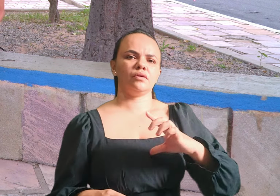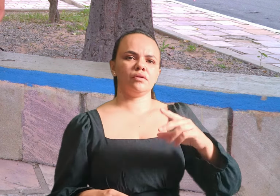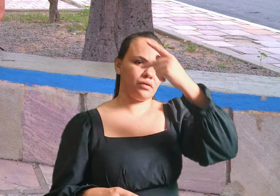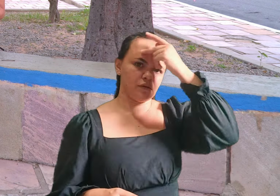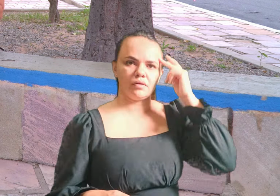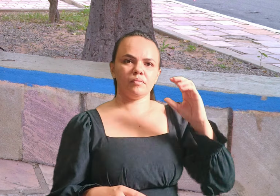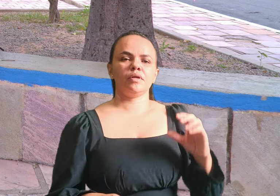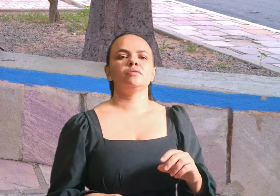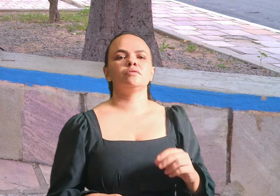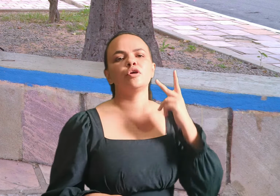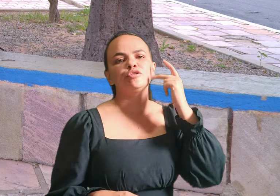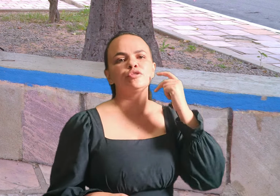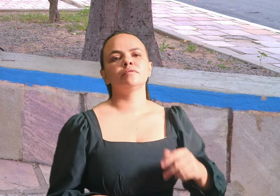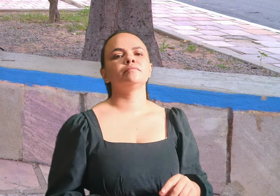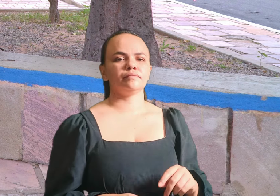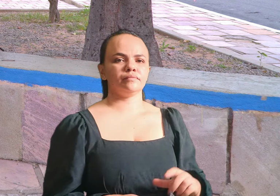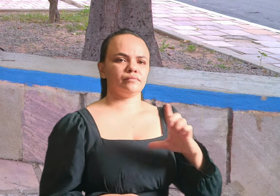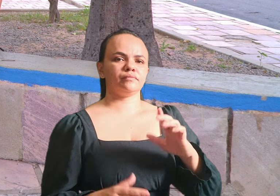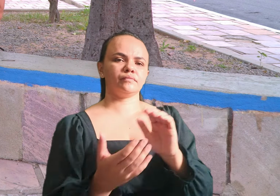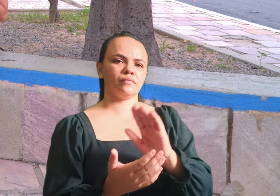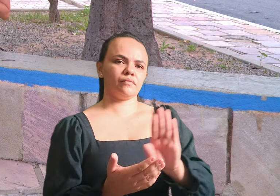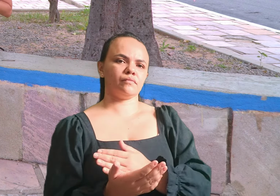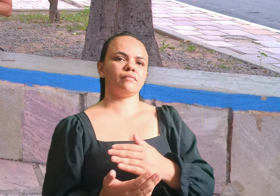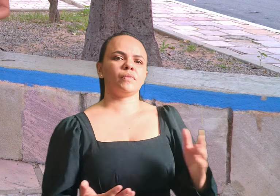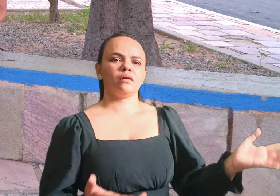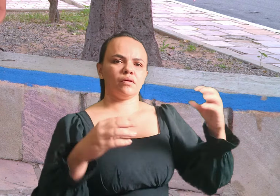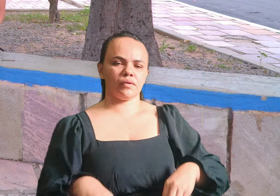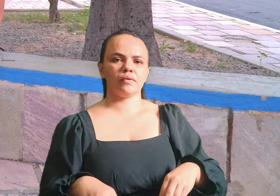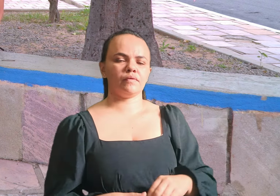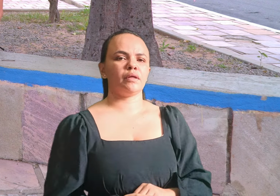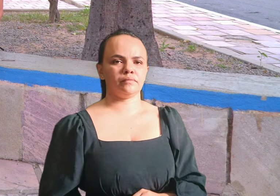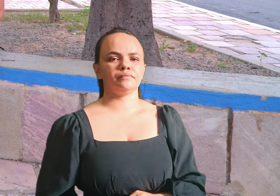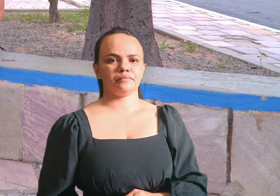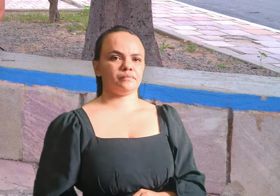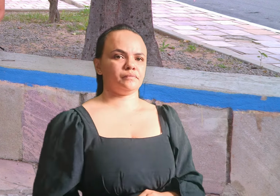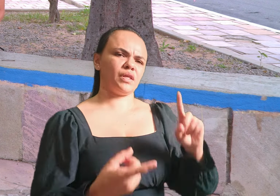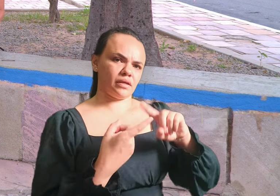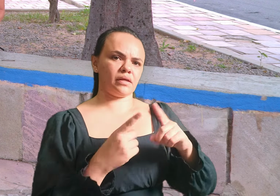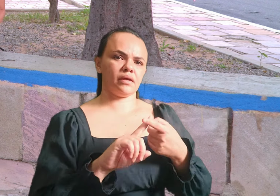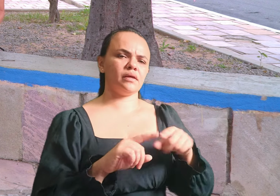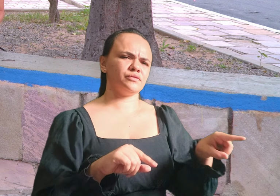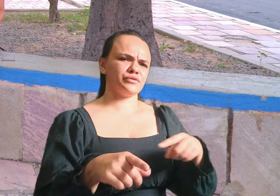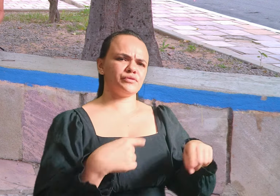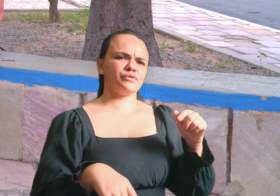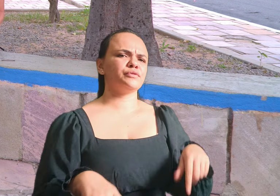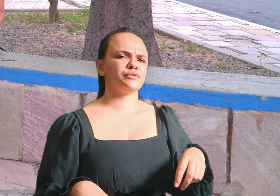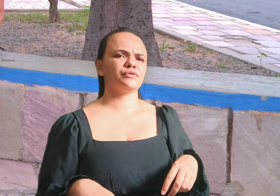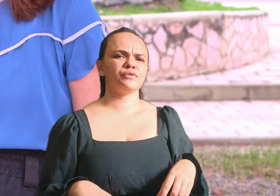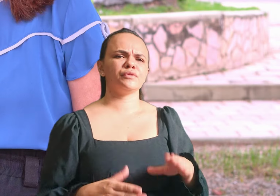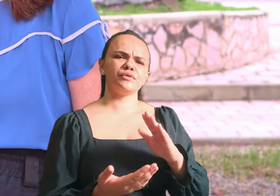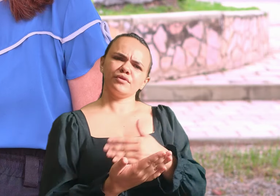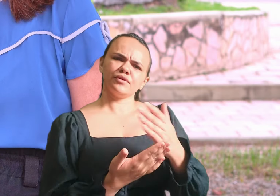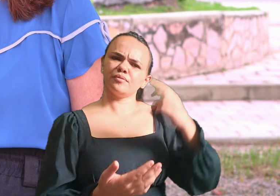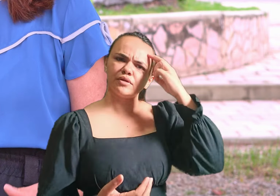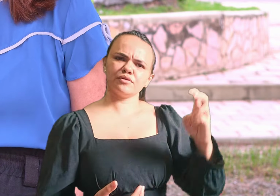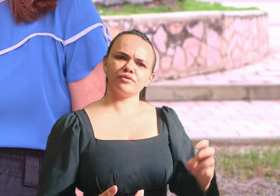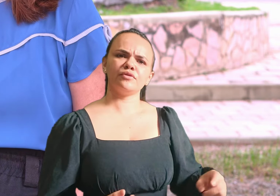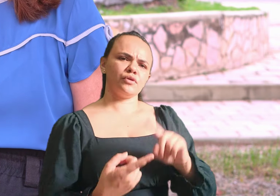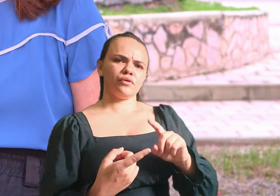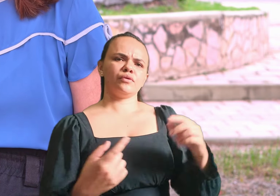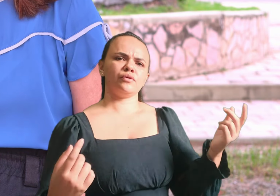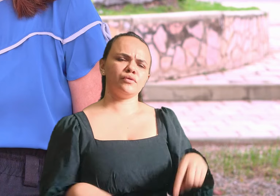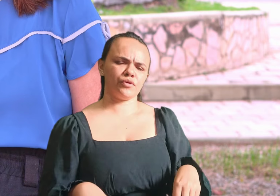é que temos pessoas aqui que vieram do Ceará e elas trouxeram consigo algumas culturas